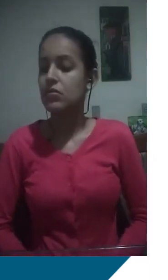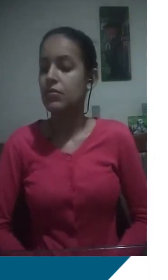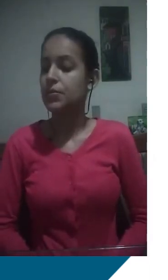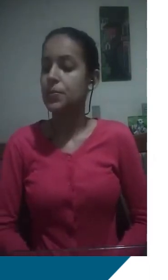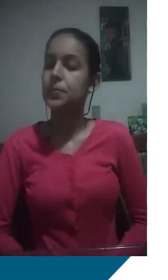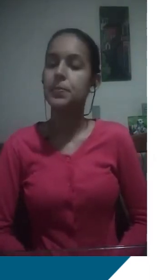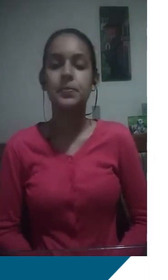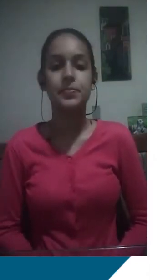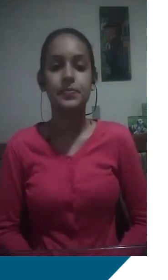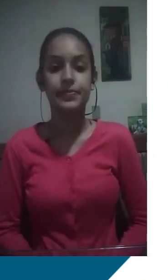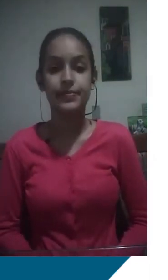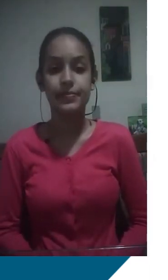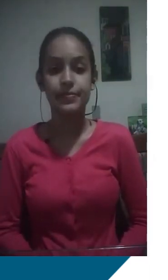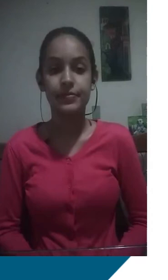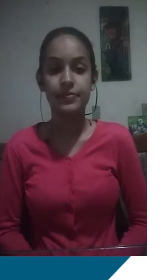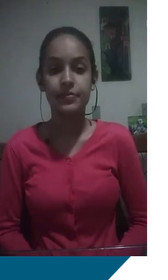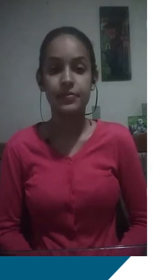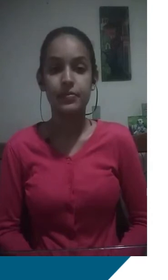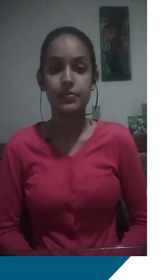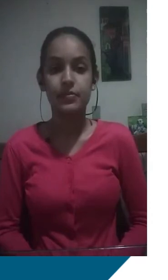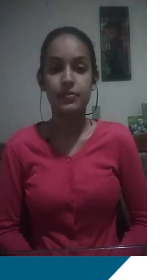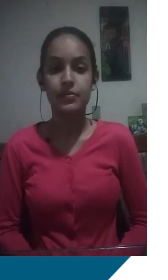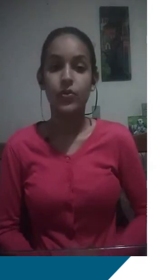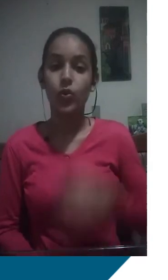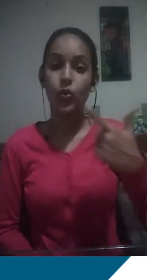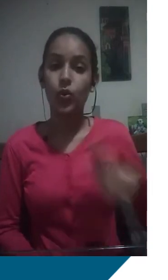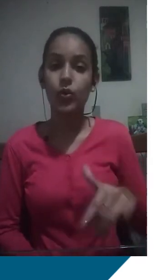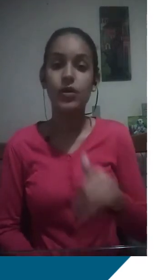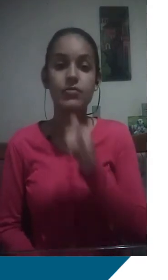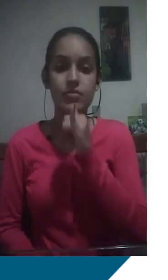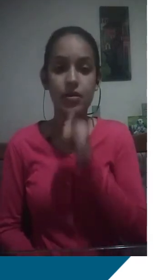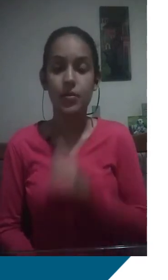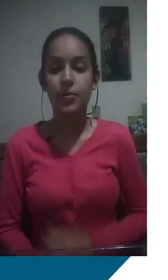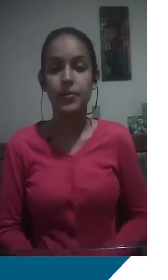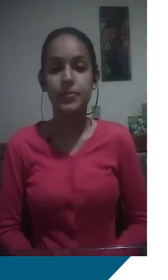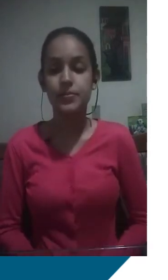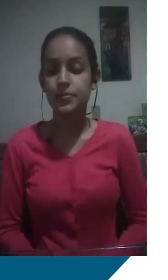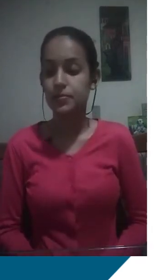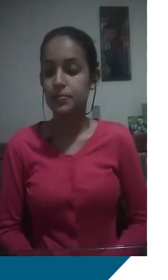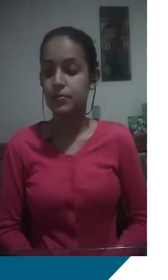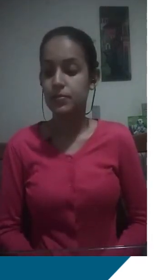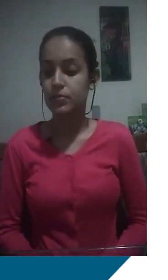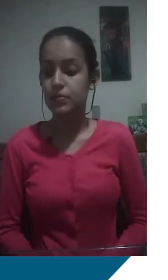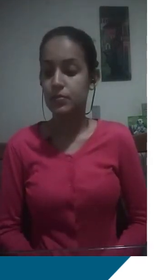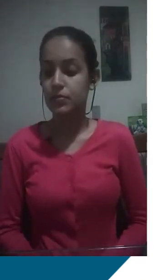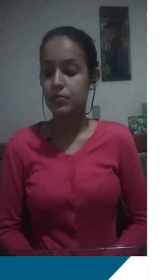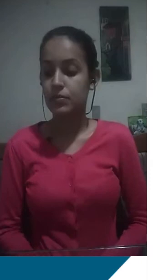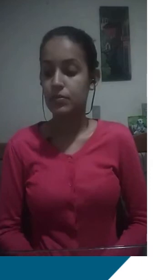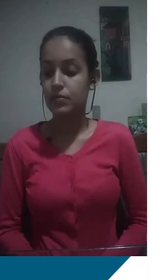Então vamos lá. Alguns exemplos aqui para vocês. Vamos fazer essa comparação aqui. O coeficiente de dilatação do